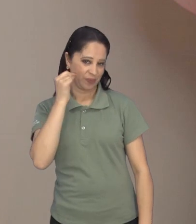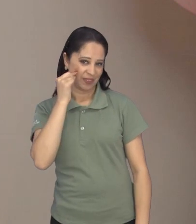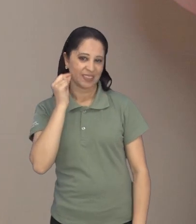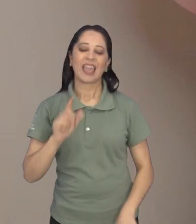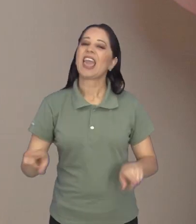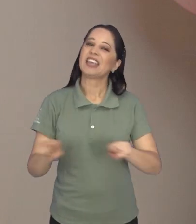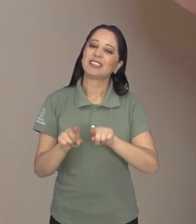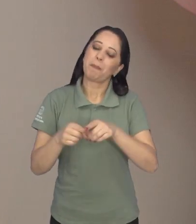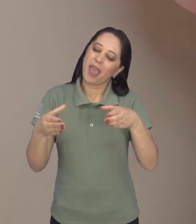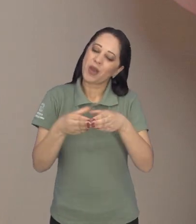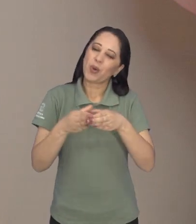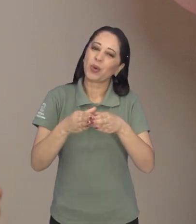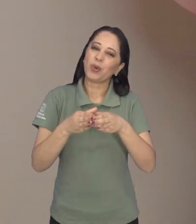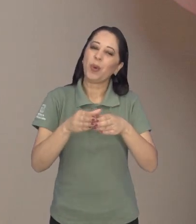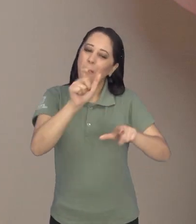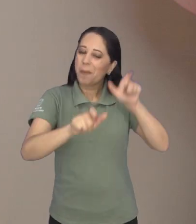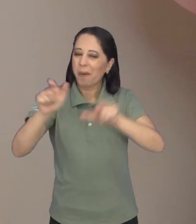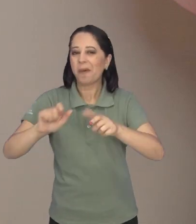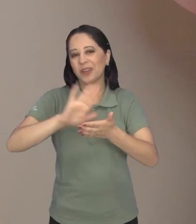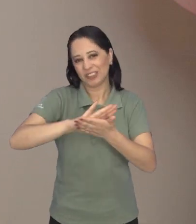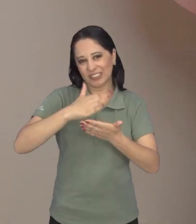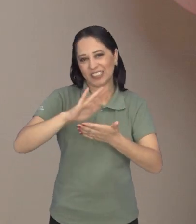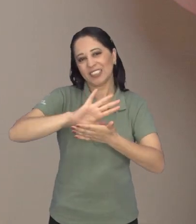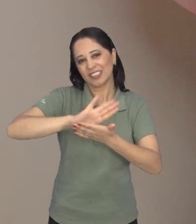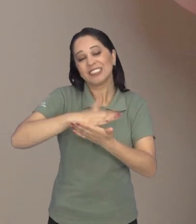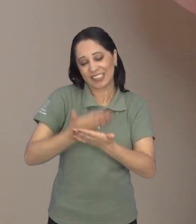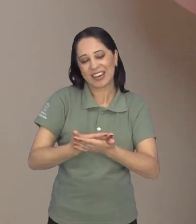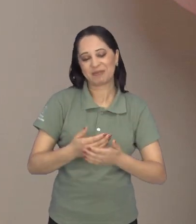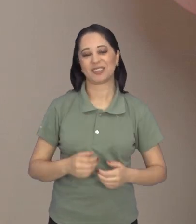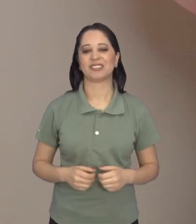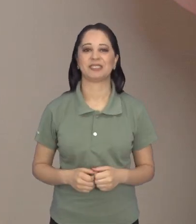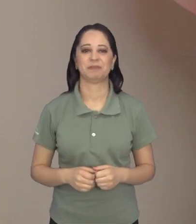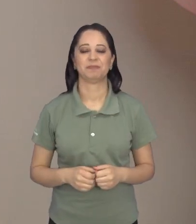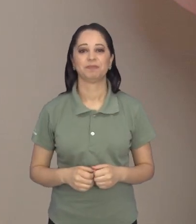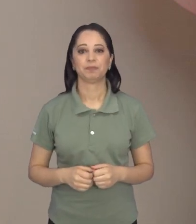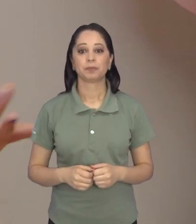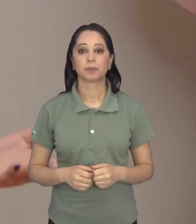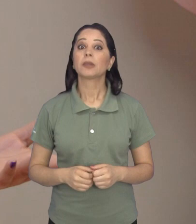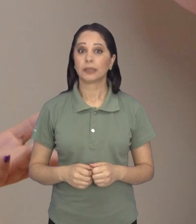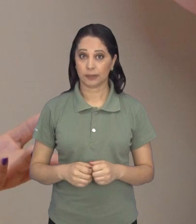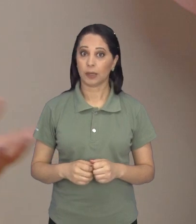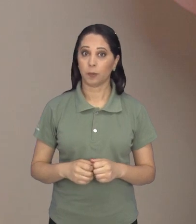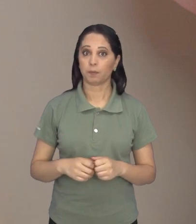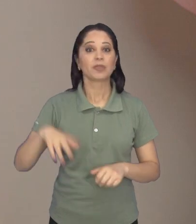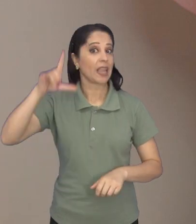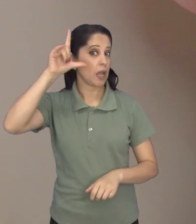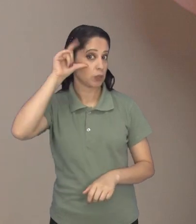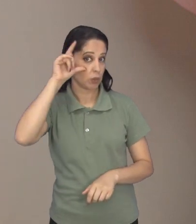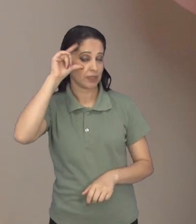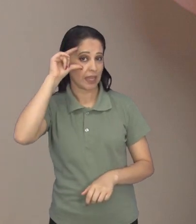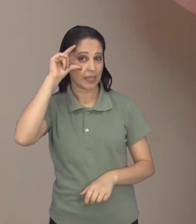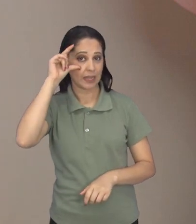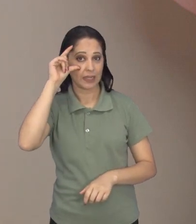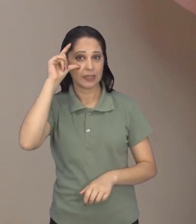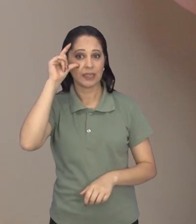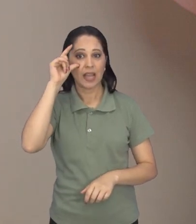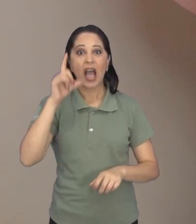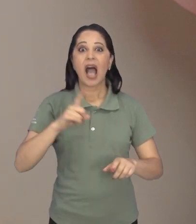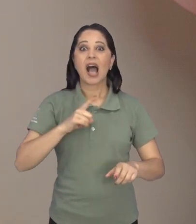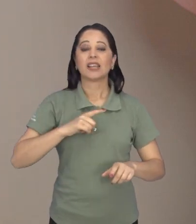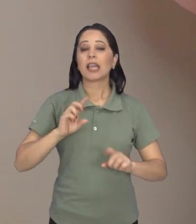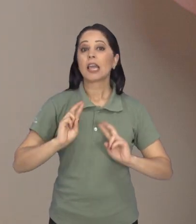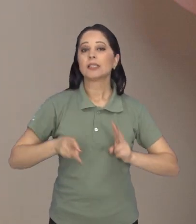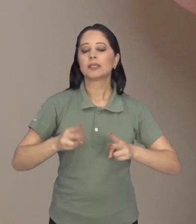Bem com você, e claro, né, todo o nosso time de intérpretes. Ainda sobre o Instagram, durante a semana a gente também coloca